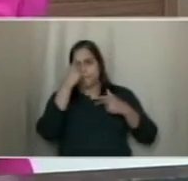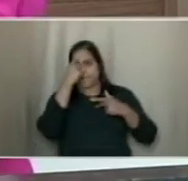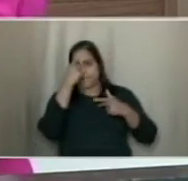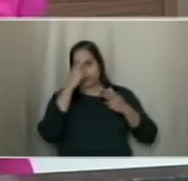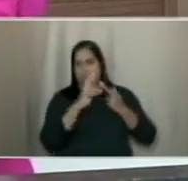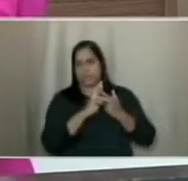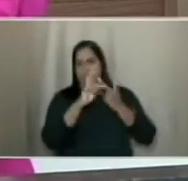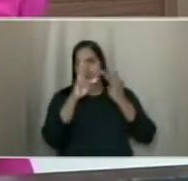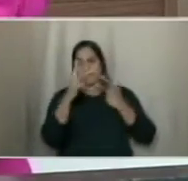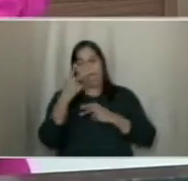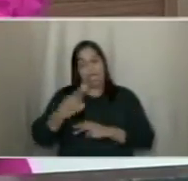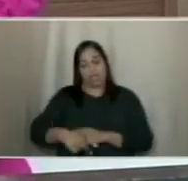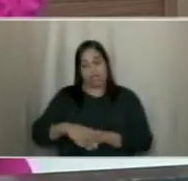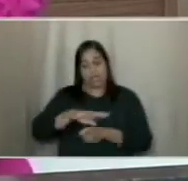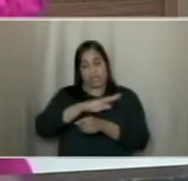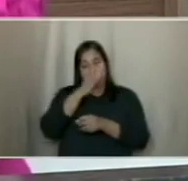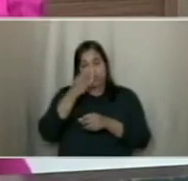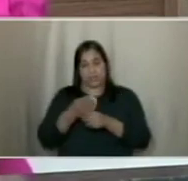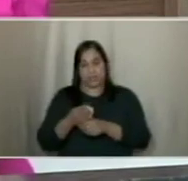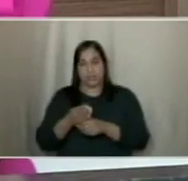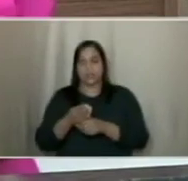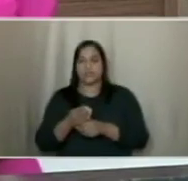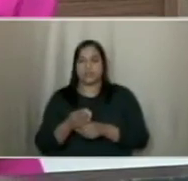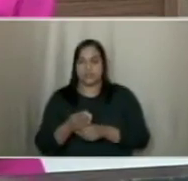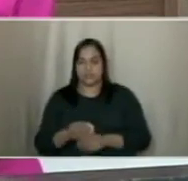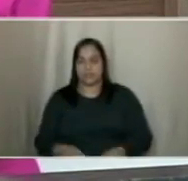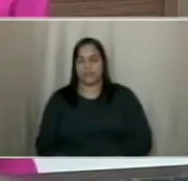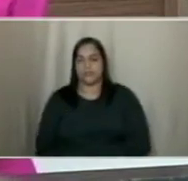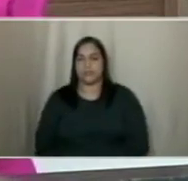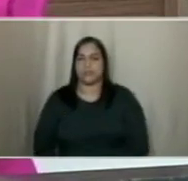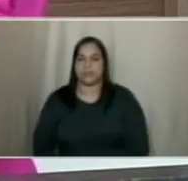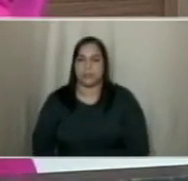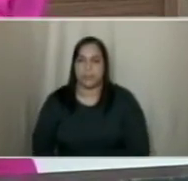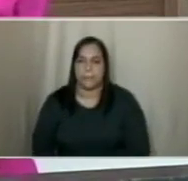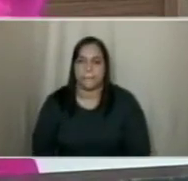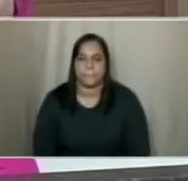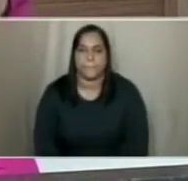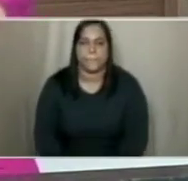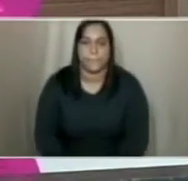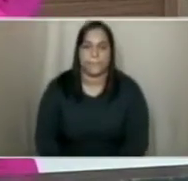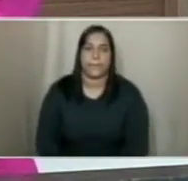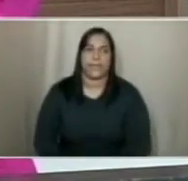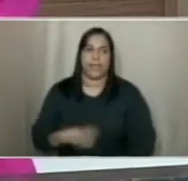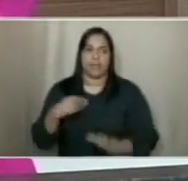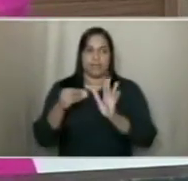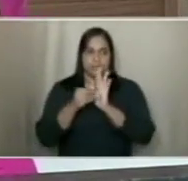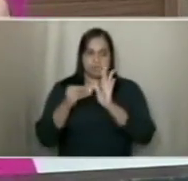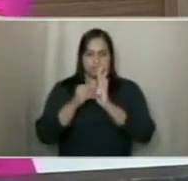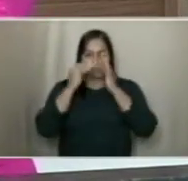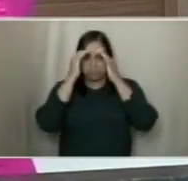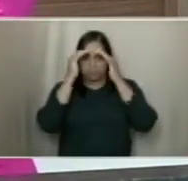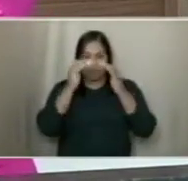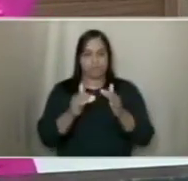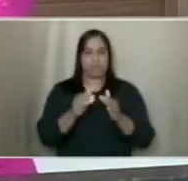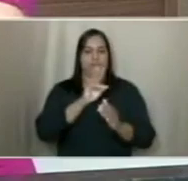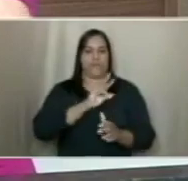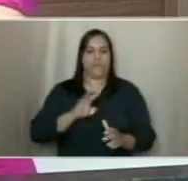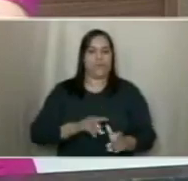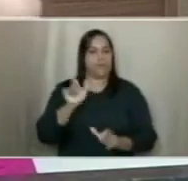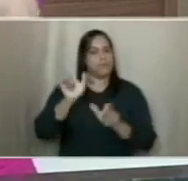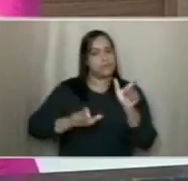pensam diferentes quase que é tipo de manifestação nessas Galerias que Tragam diz respeito a um parlamentar